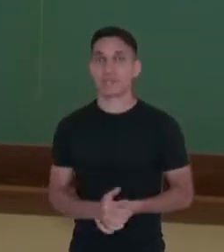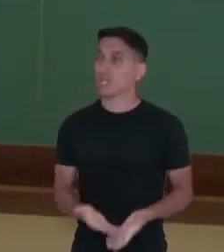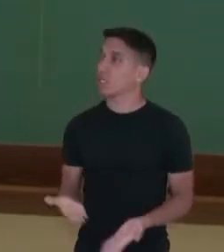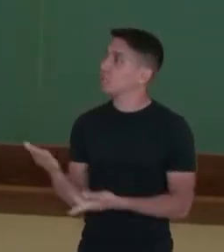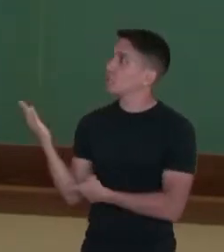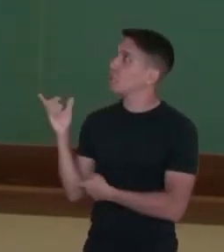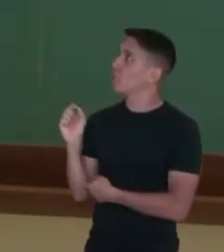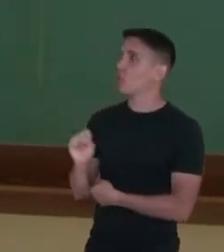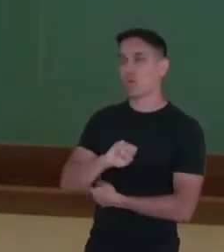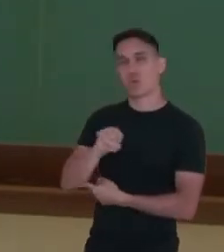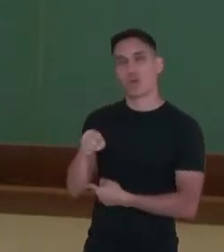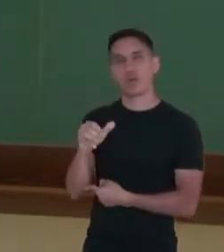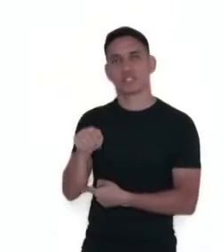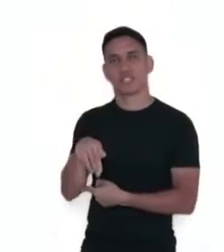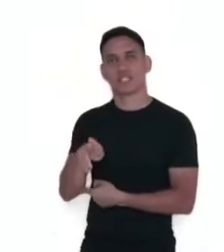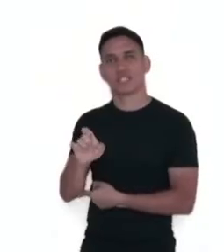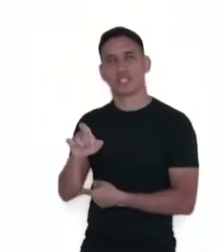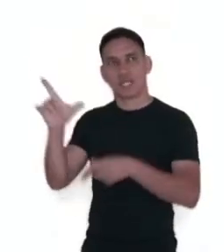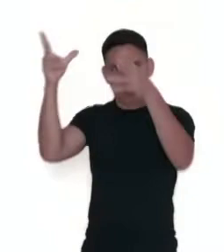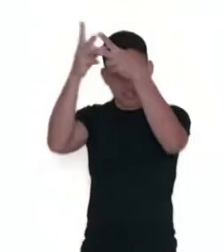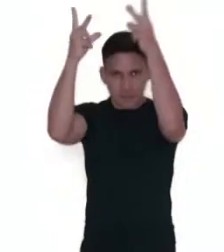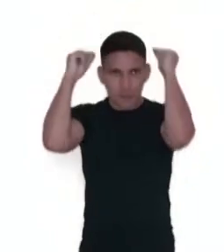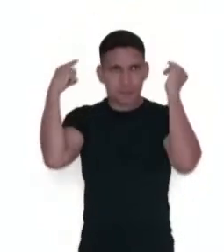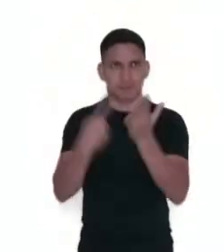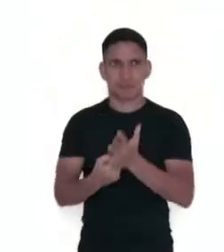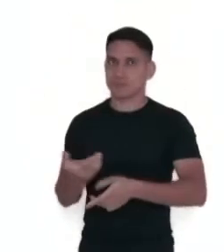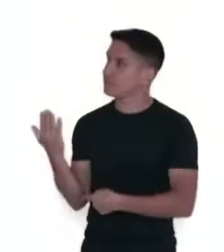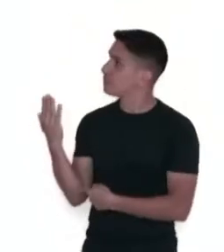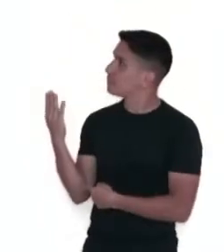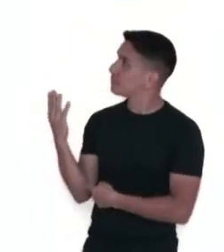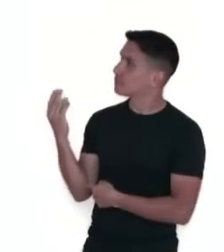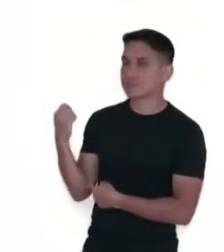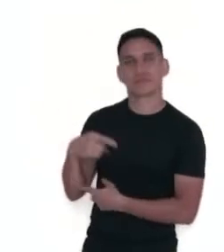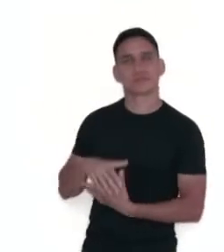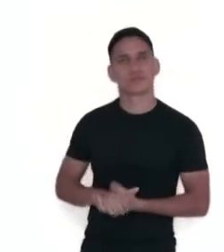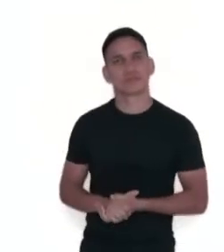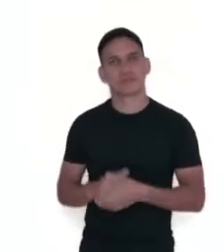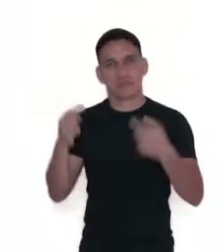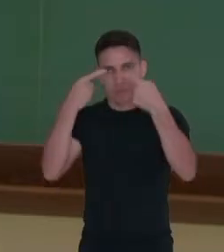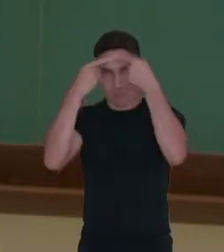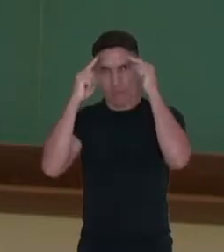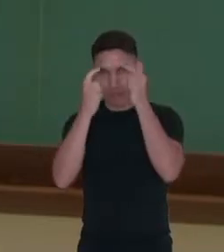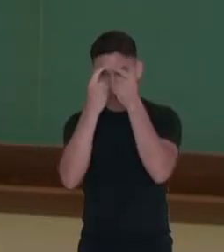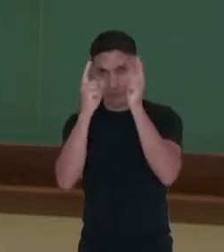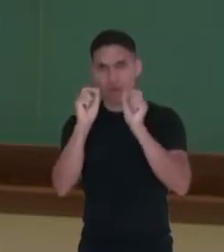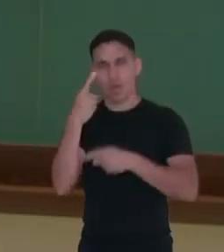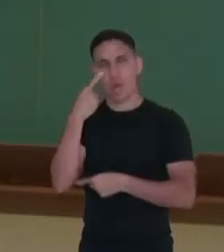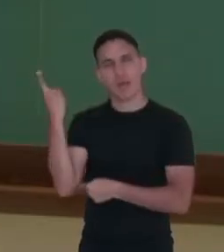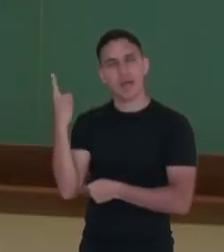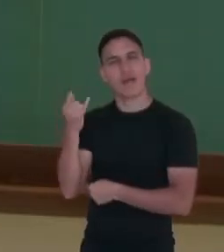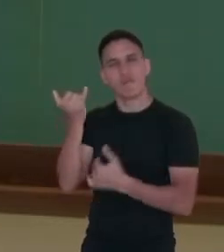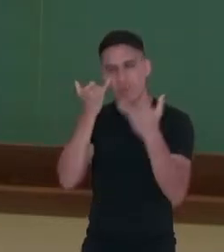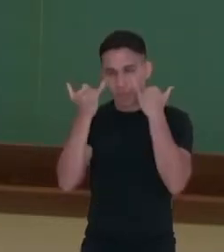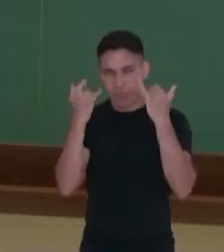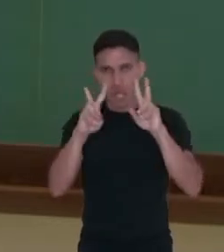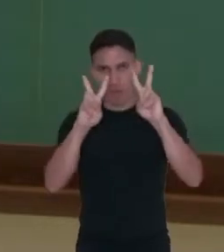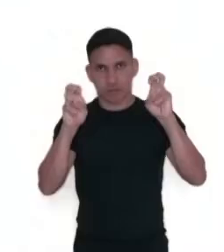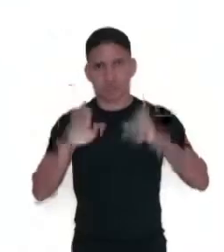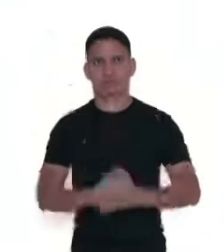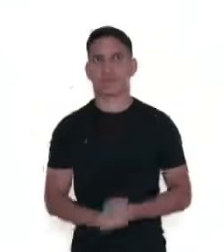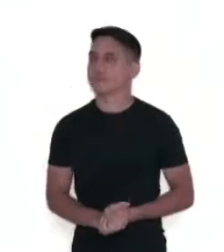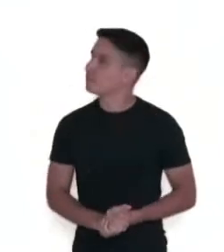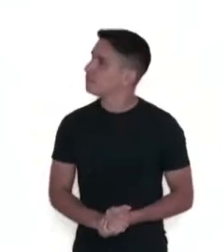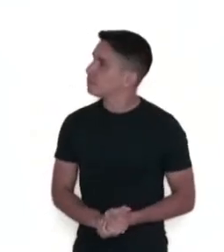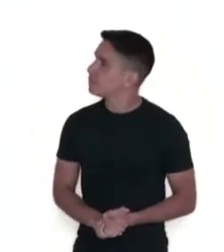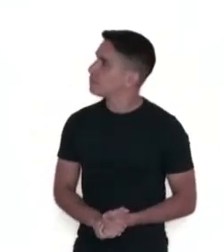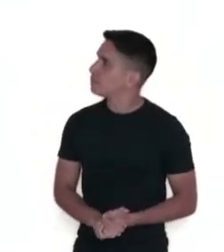Jane Austen, né? Essa moça aqui que a gente pode ver na foto, né? Informações sobre a Jane Austen, gente, olha só. Jane Austen is